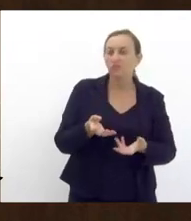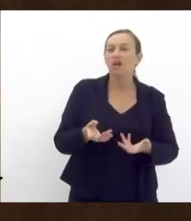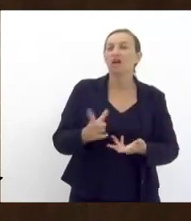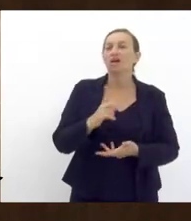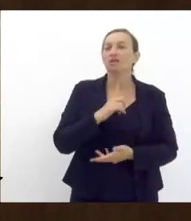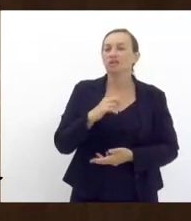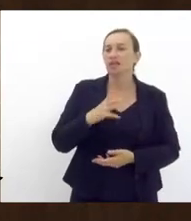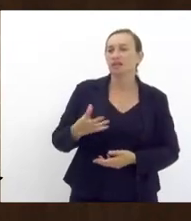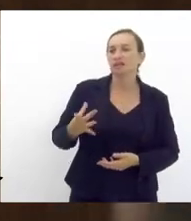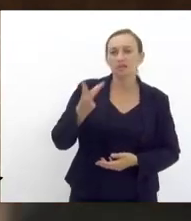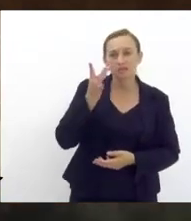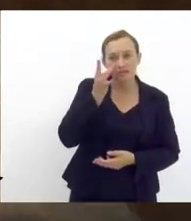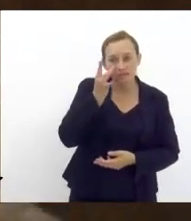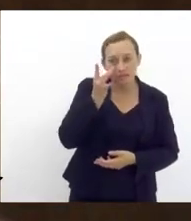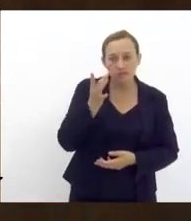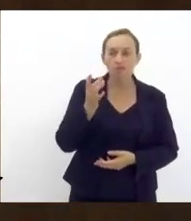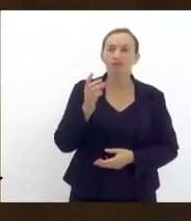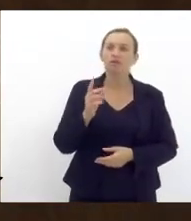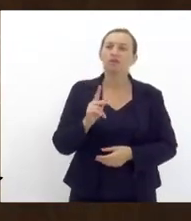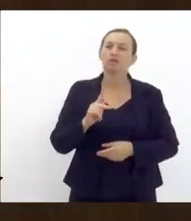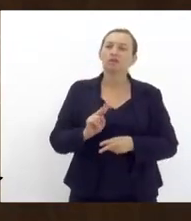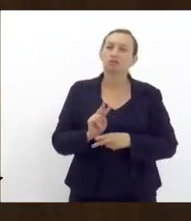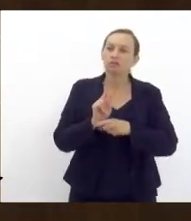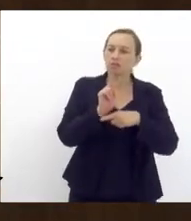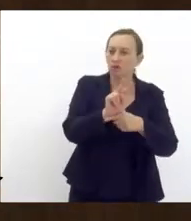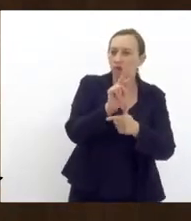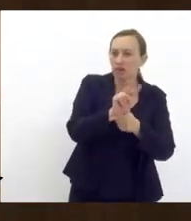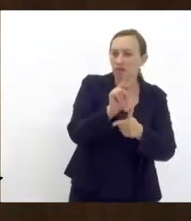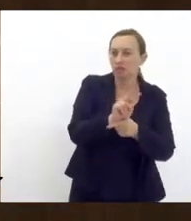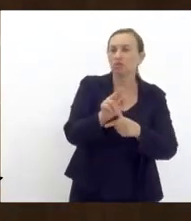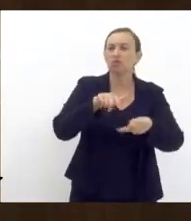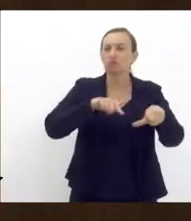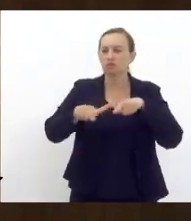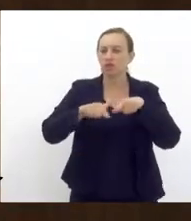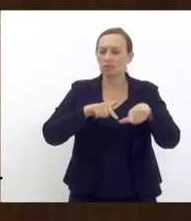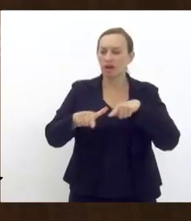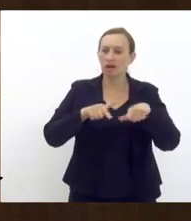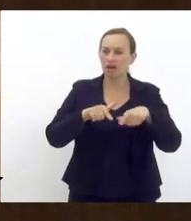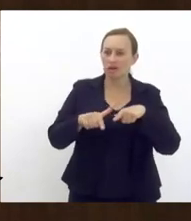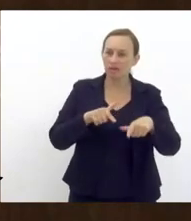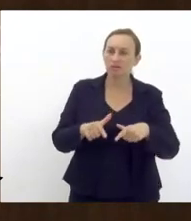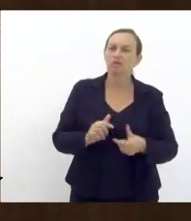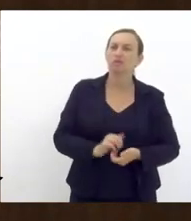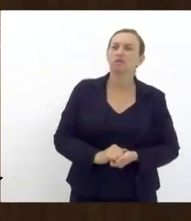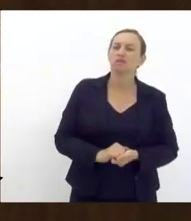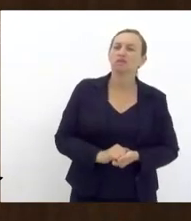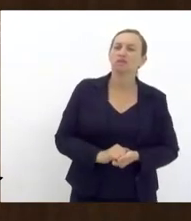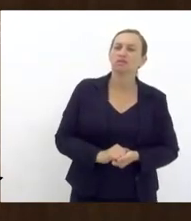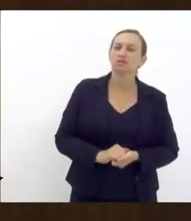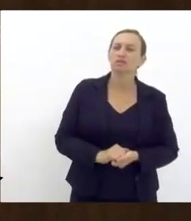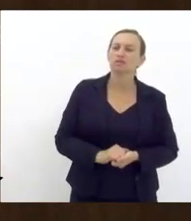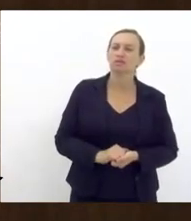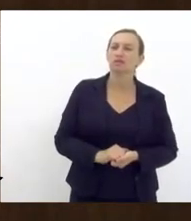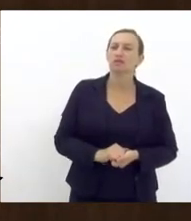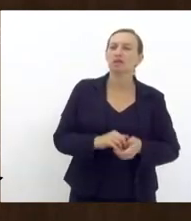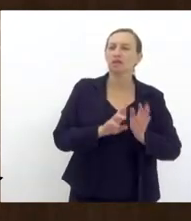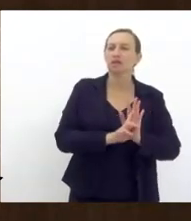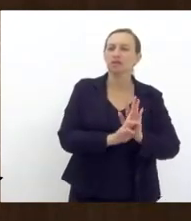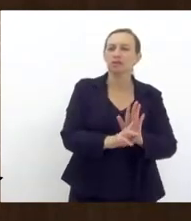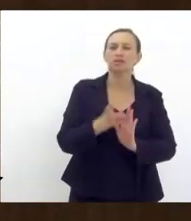é o procurador do Ministério Público do Trabalho esteve presente lá é representante do deputado eh